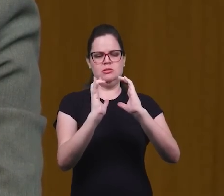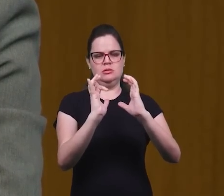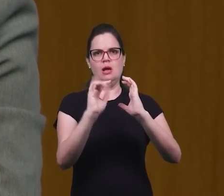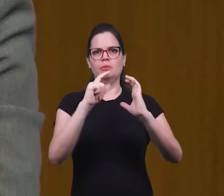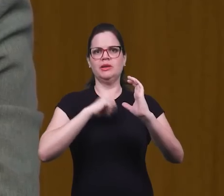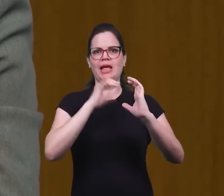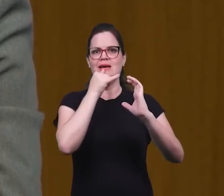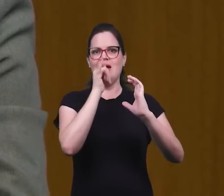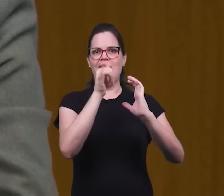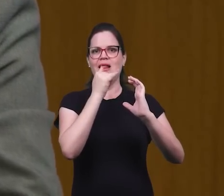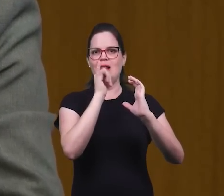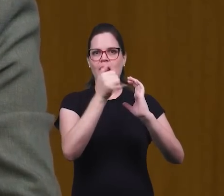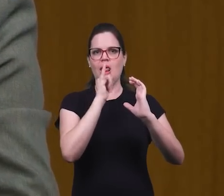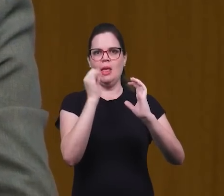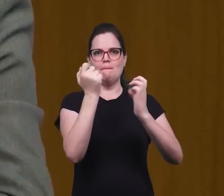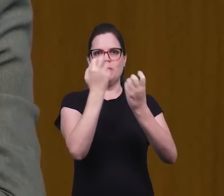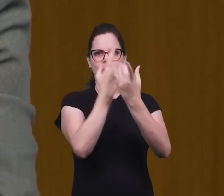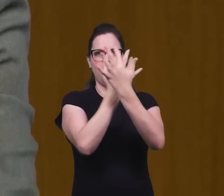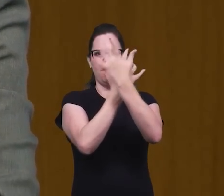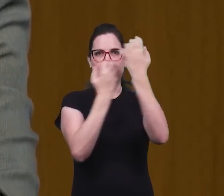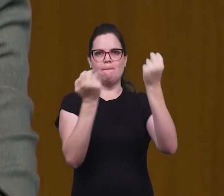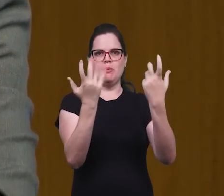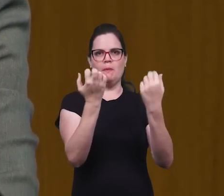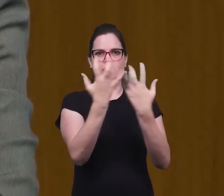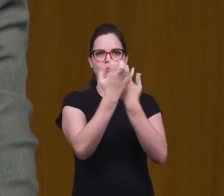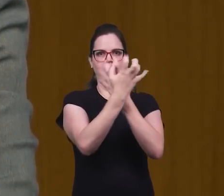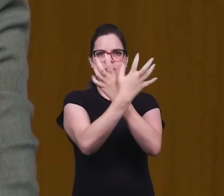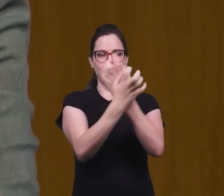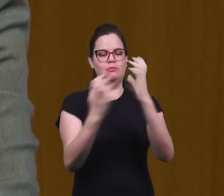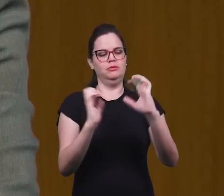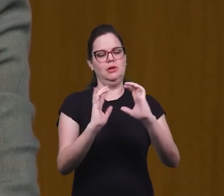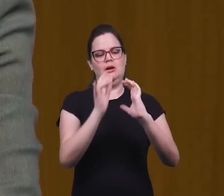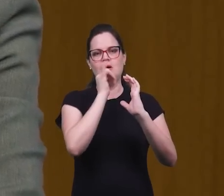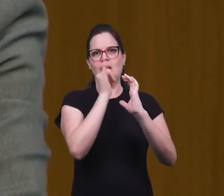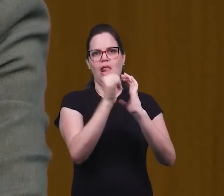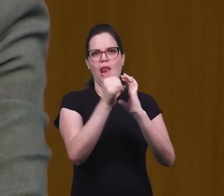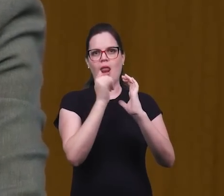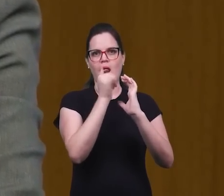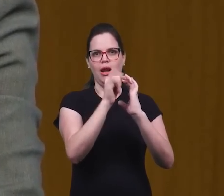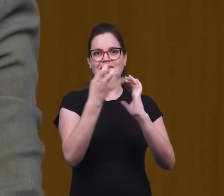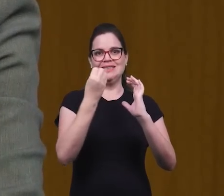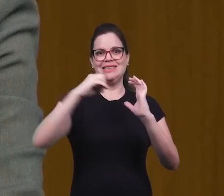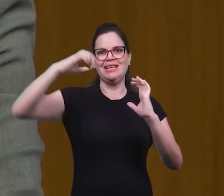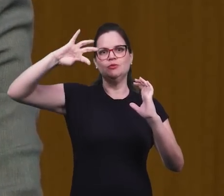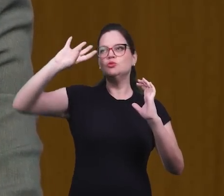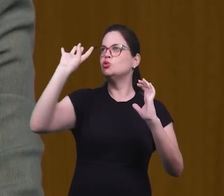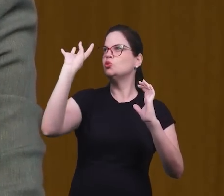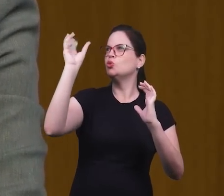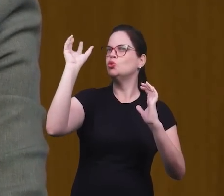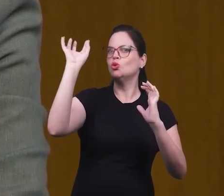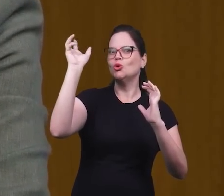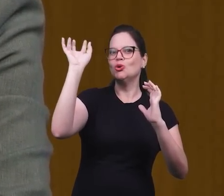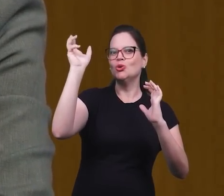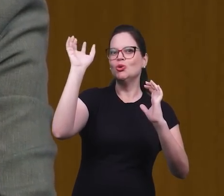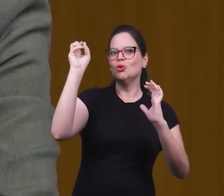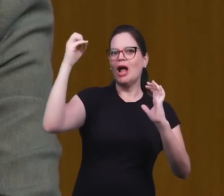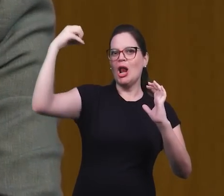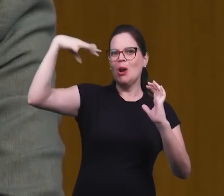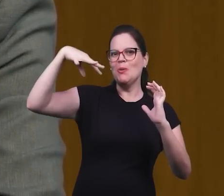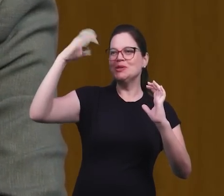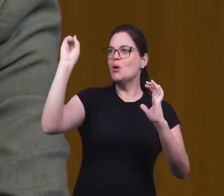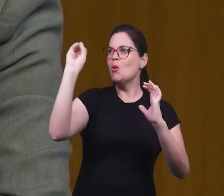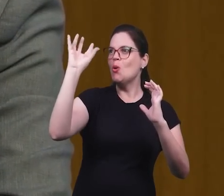homem, através da ciência, ele foi descobrindo essas questões, e aí nós vamos ainda mais, né? Nós estamos aqui gravando